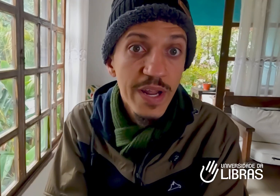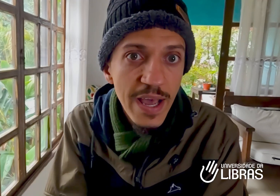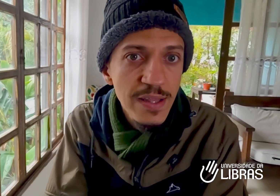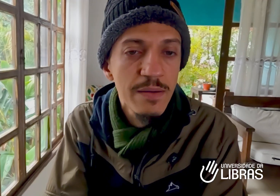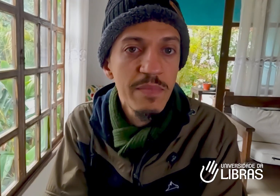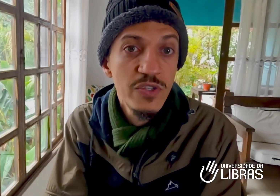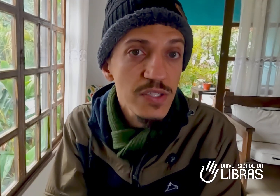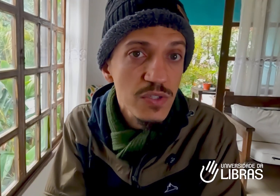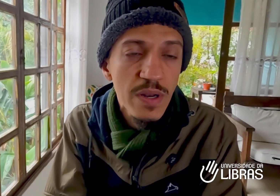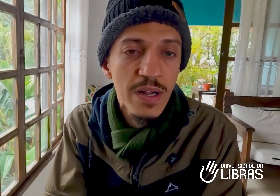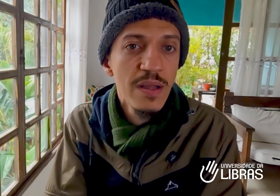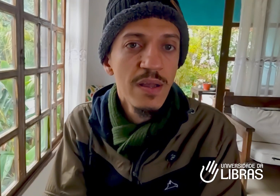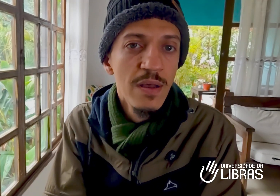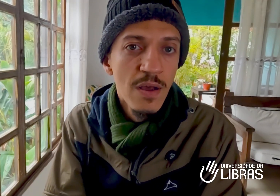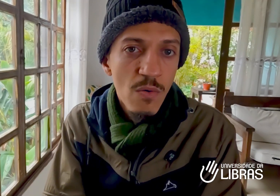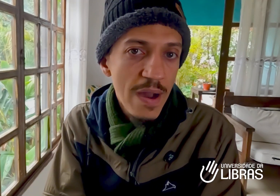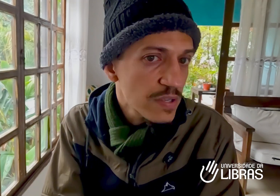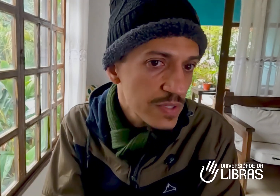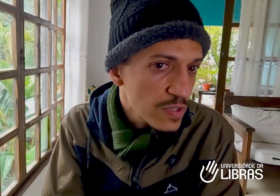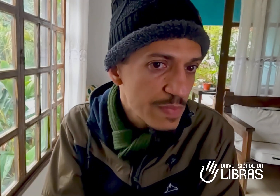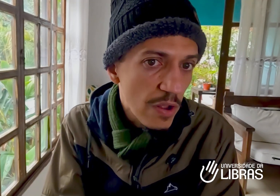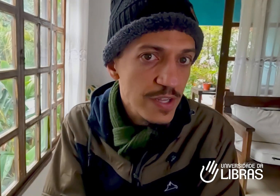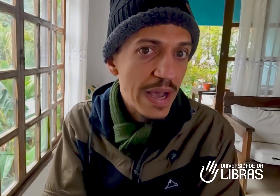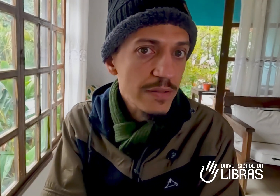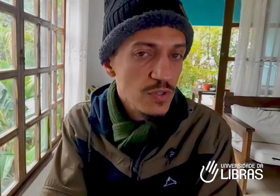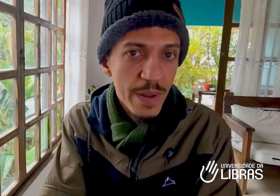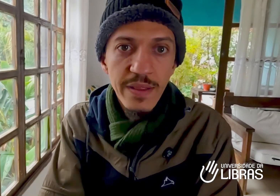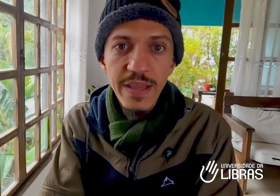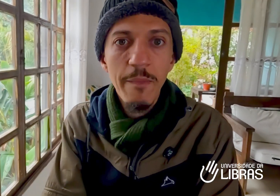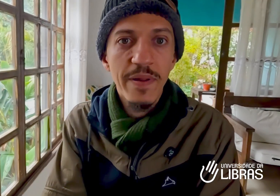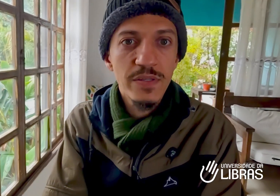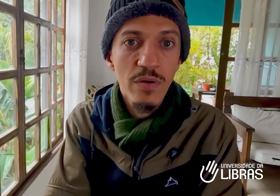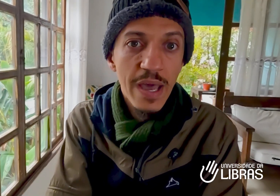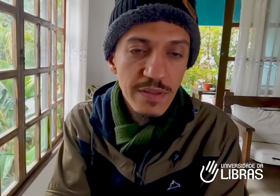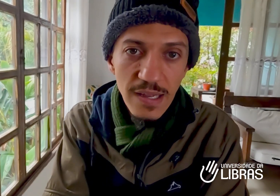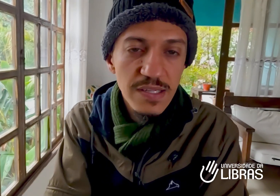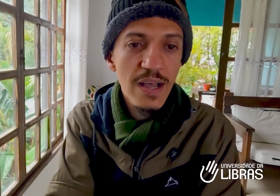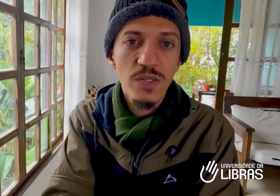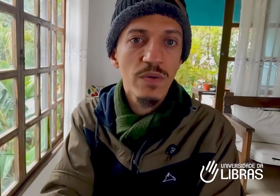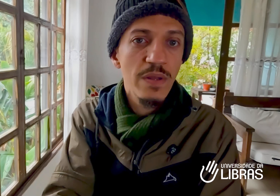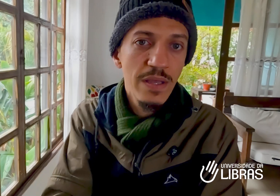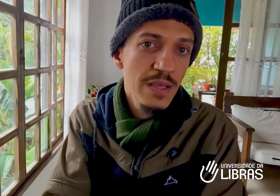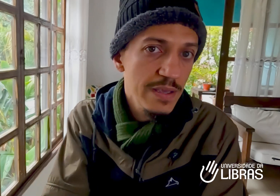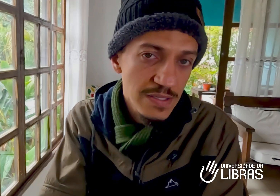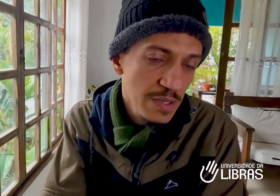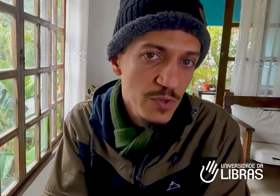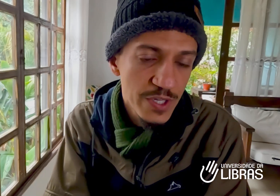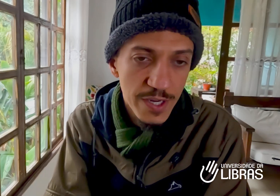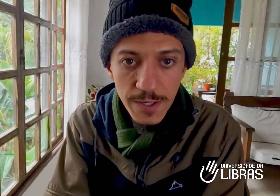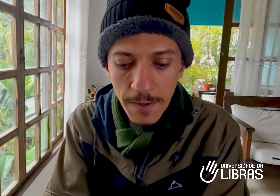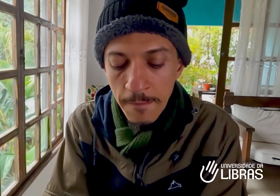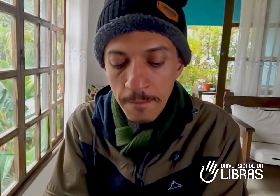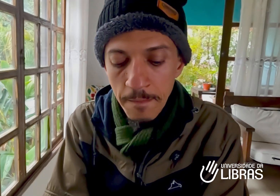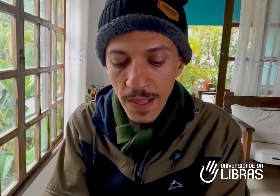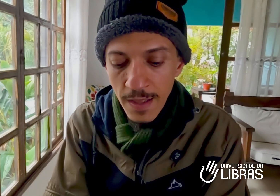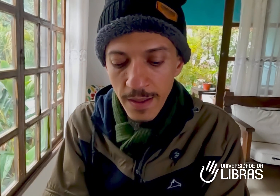me orienta, me direciona. Quais são os seus melhores métodos para intérpretes? Eu quero ter acesso e assim por